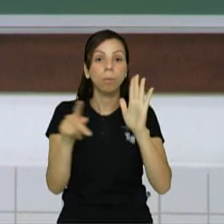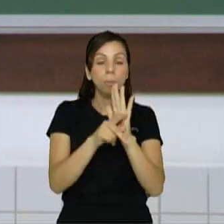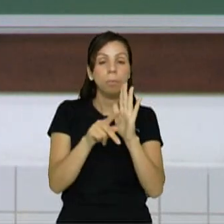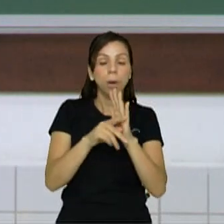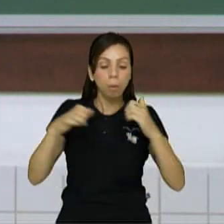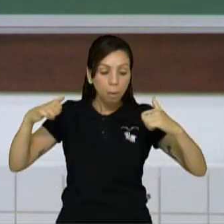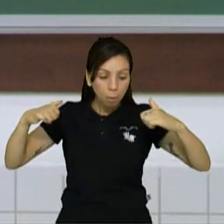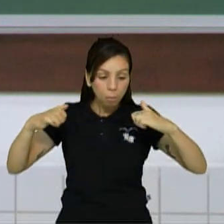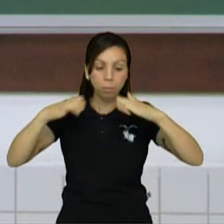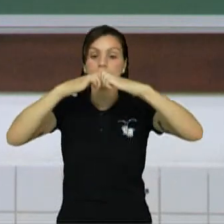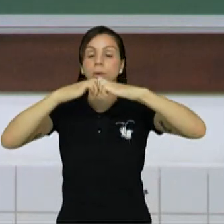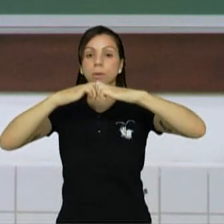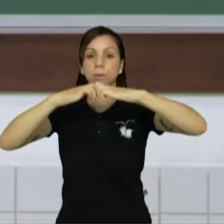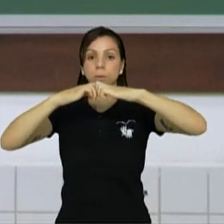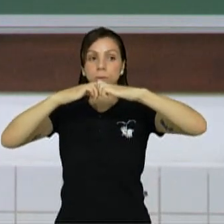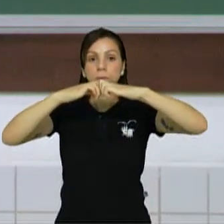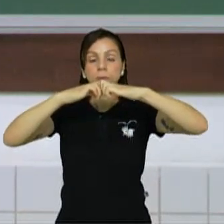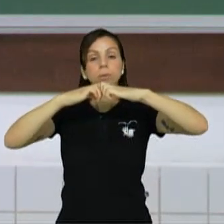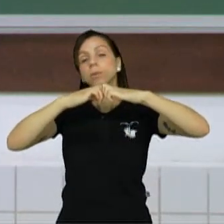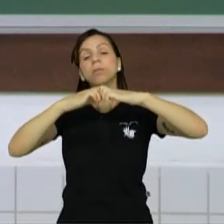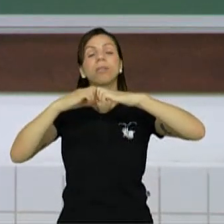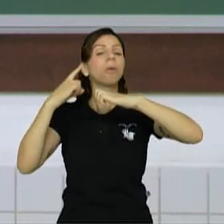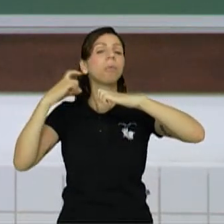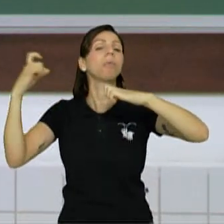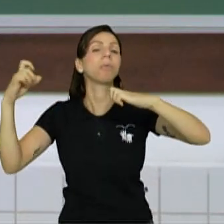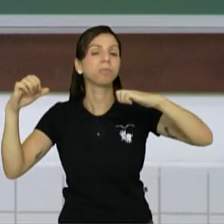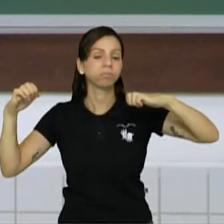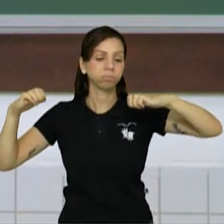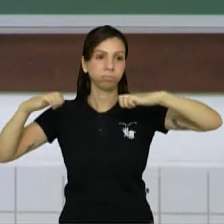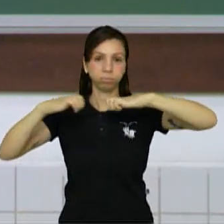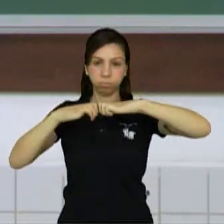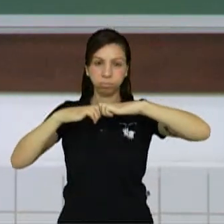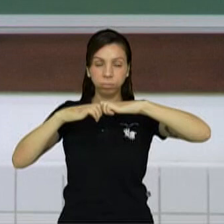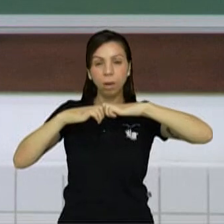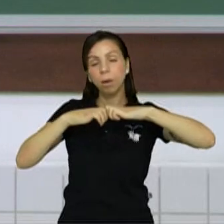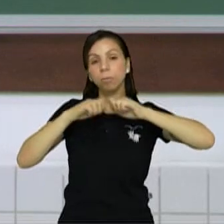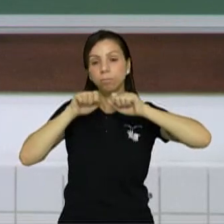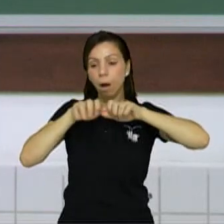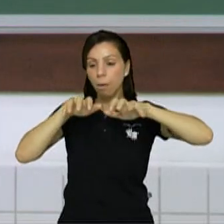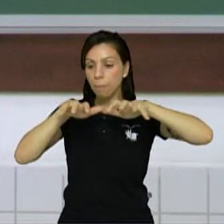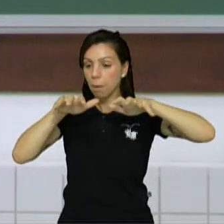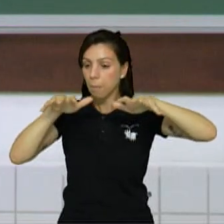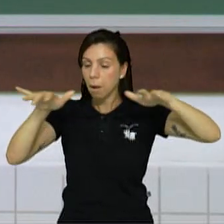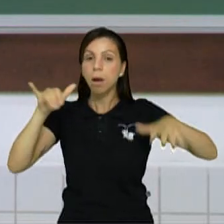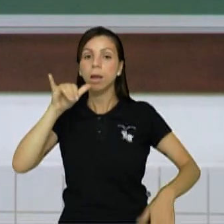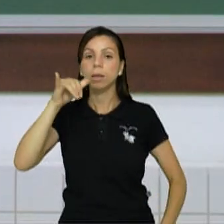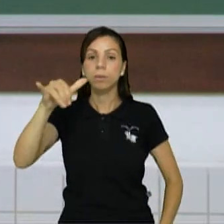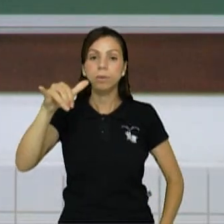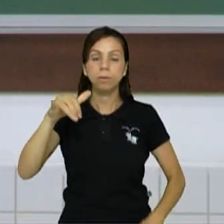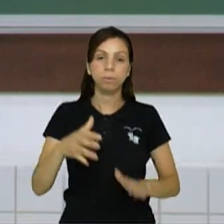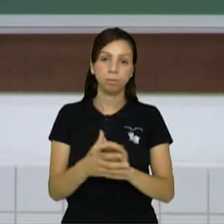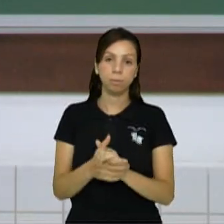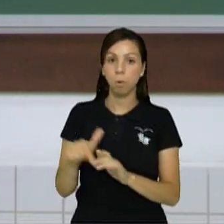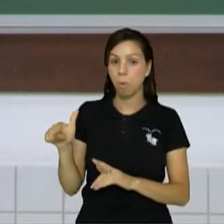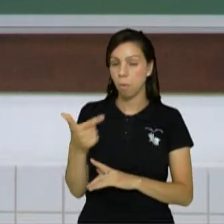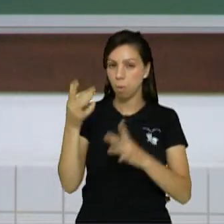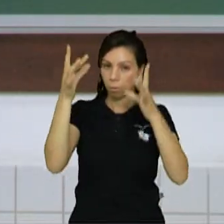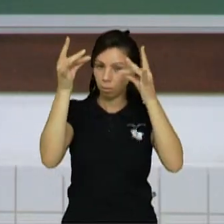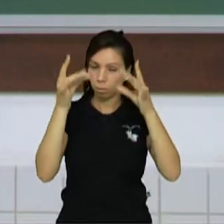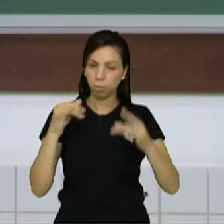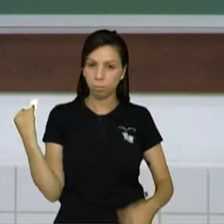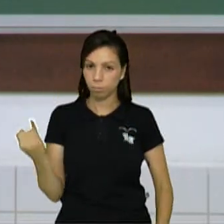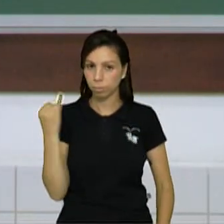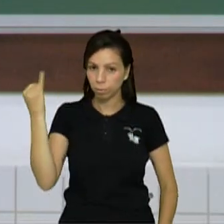a colisão, ela vai formar um ruído. O ruído vai ser uma dissipação de energia cinética. Um outro detalhe